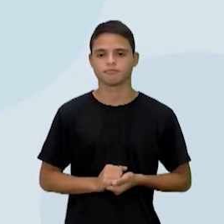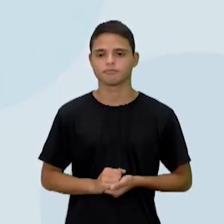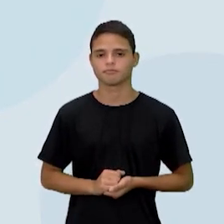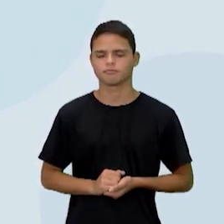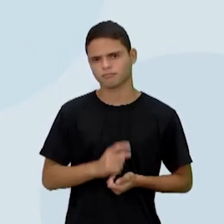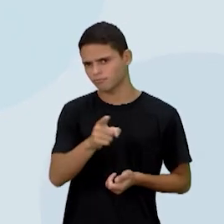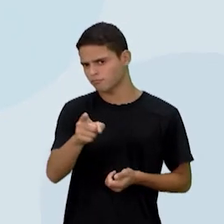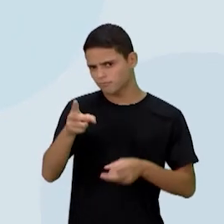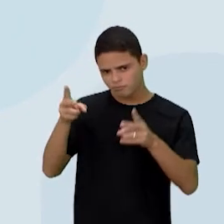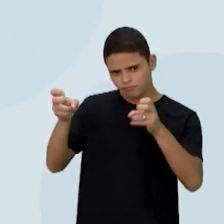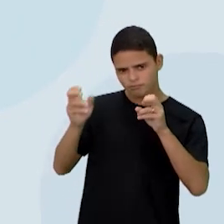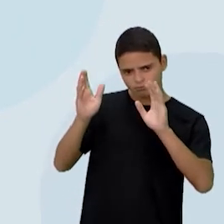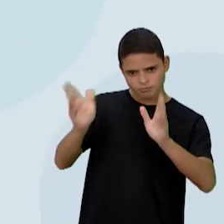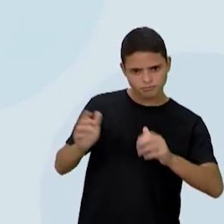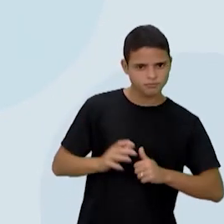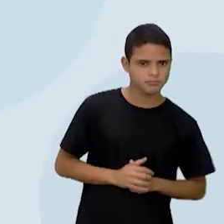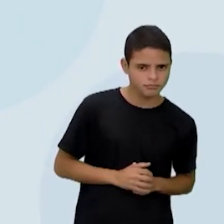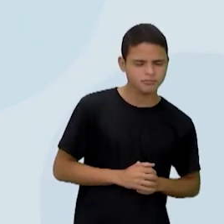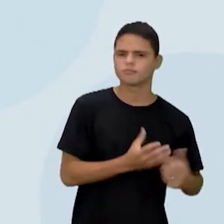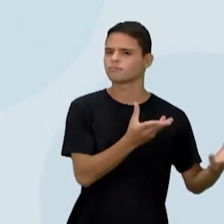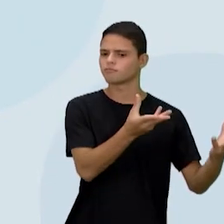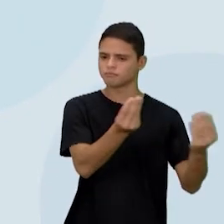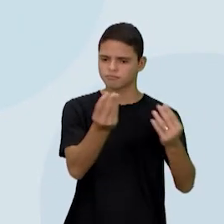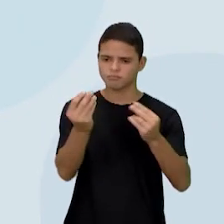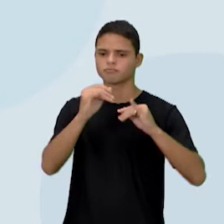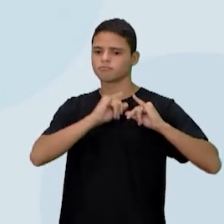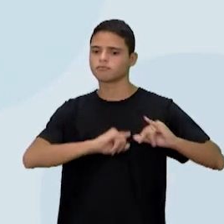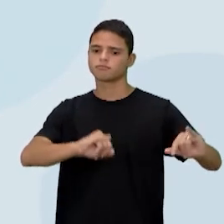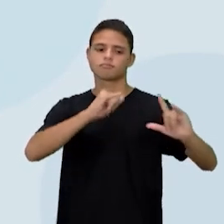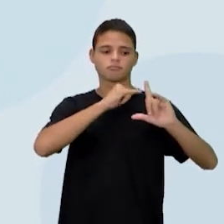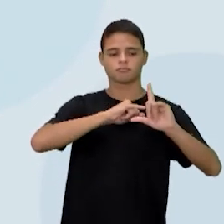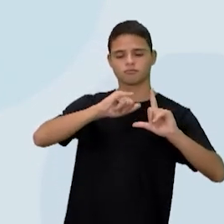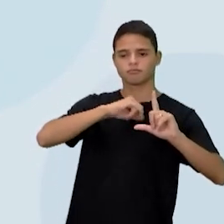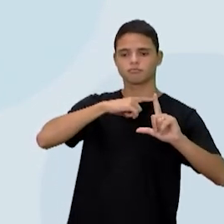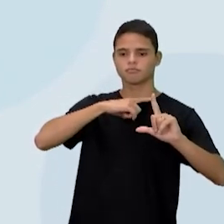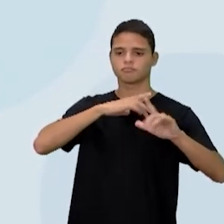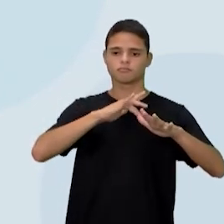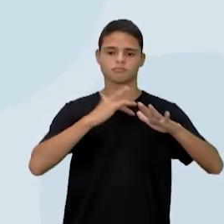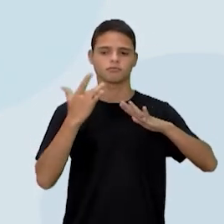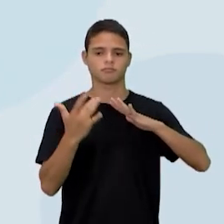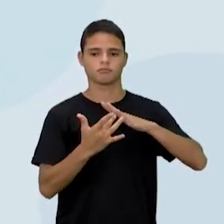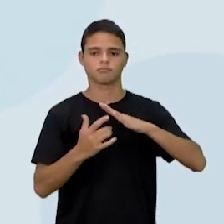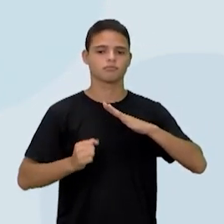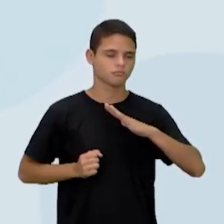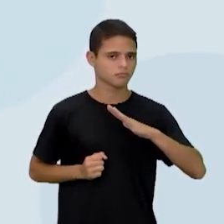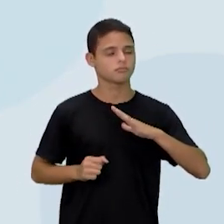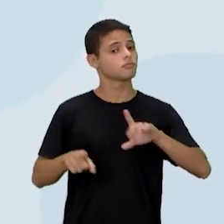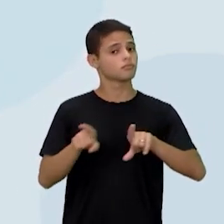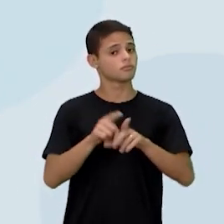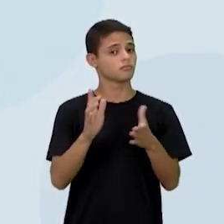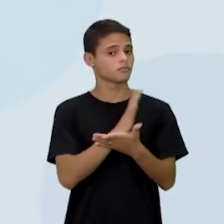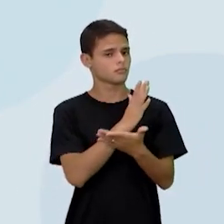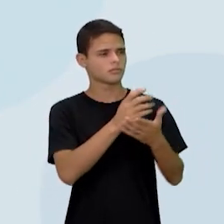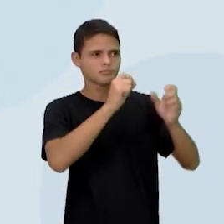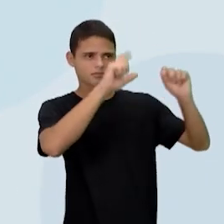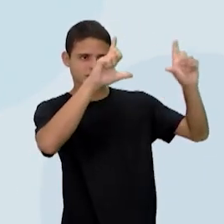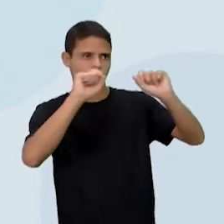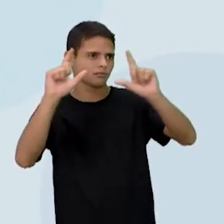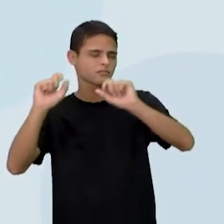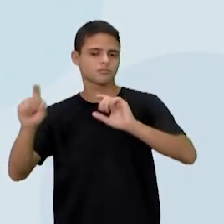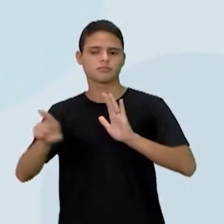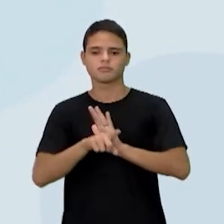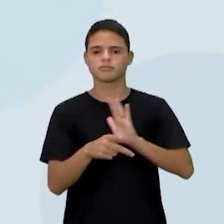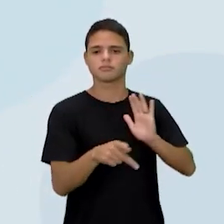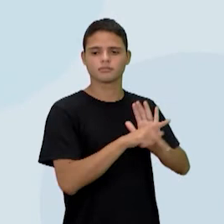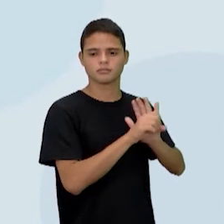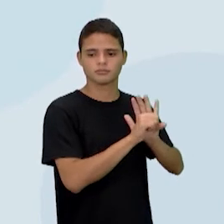Você já reparou na quantidade de anúncios e propagandas que existem nas redes sociais? Além de posts das próprias marcas, hoje em